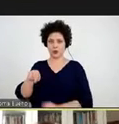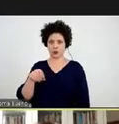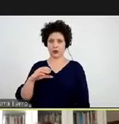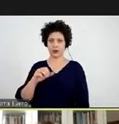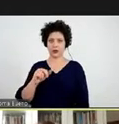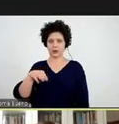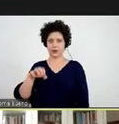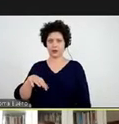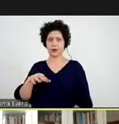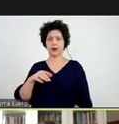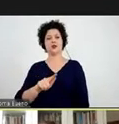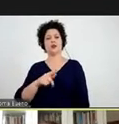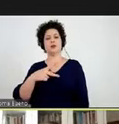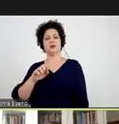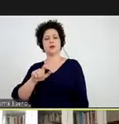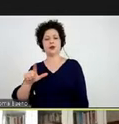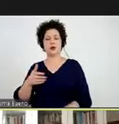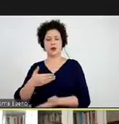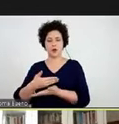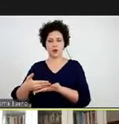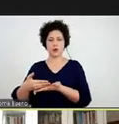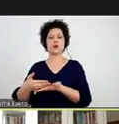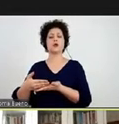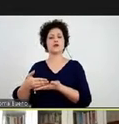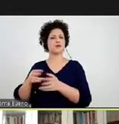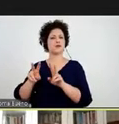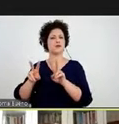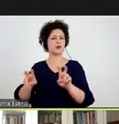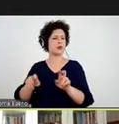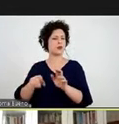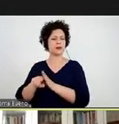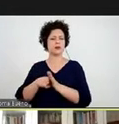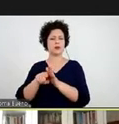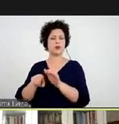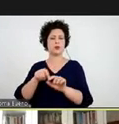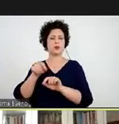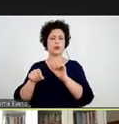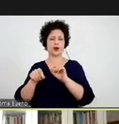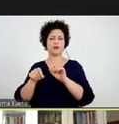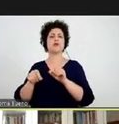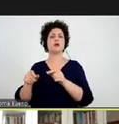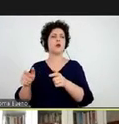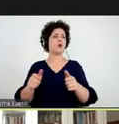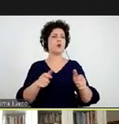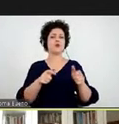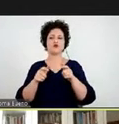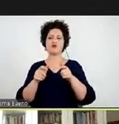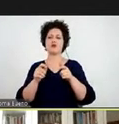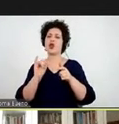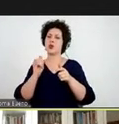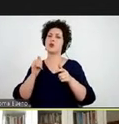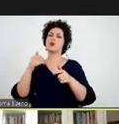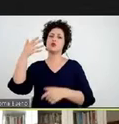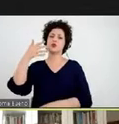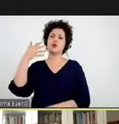Carmen, o GPEL, começou uma pesquisa chamada Lugar do Discurso na Arte e na Docência, que